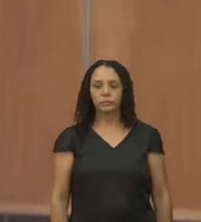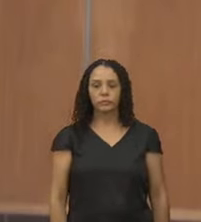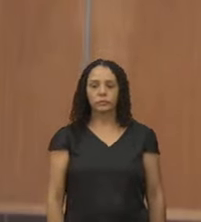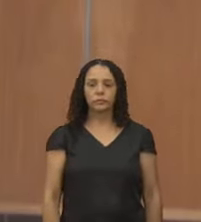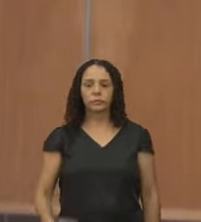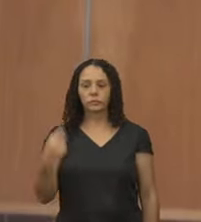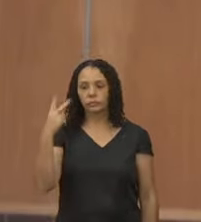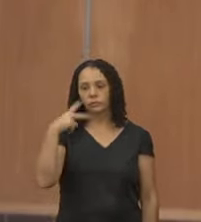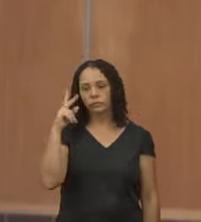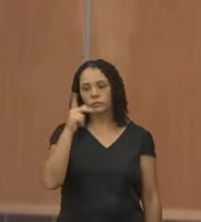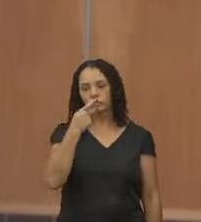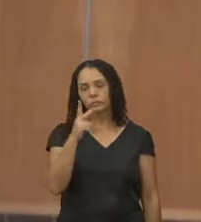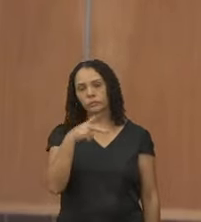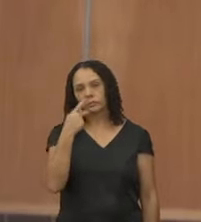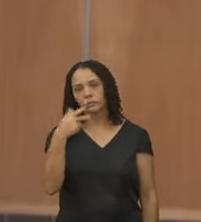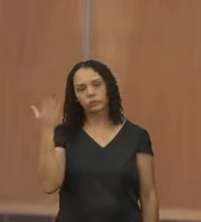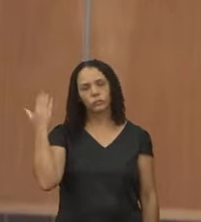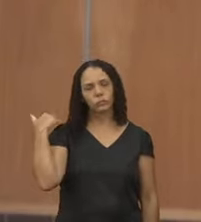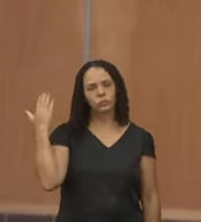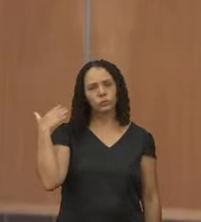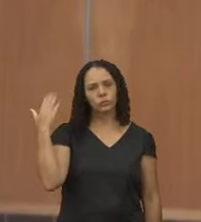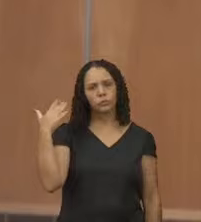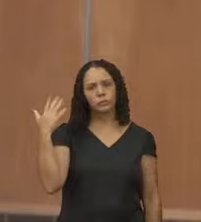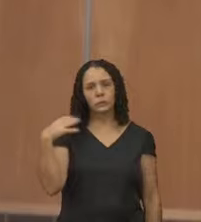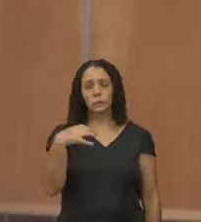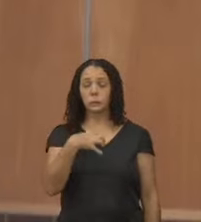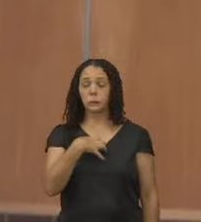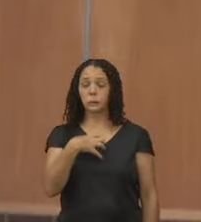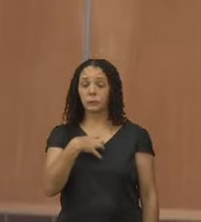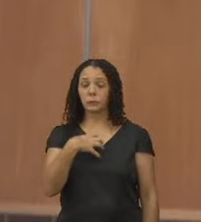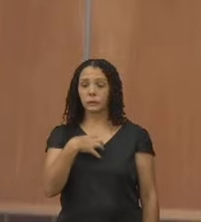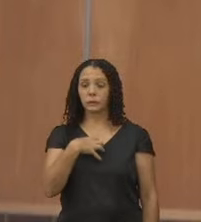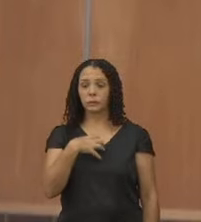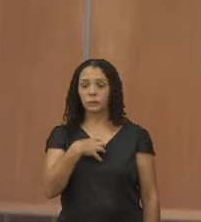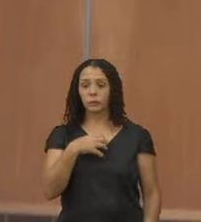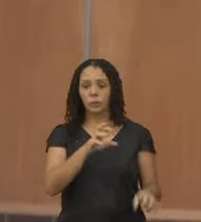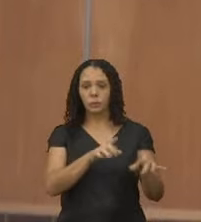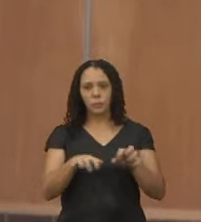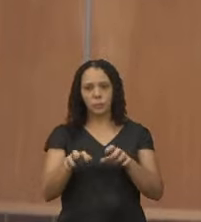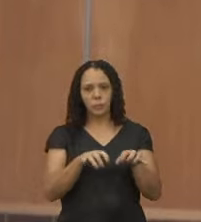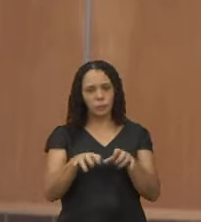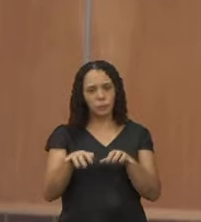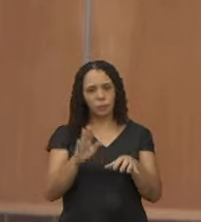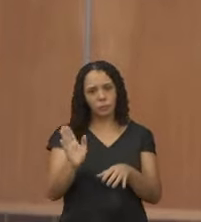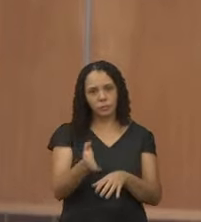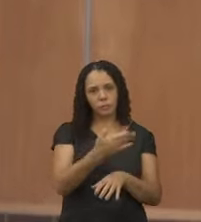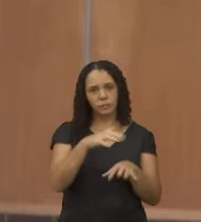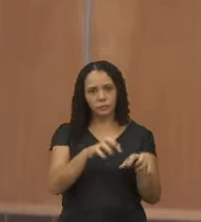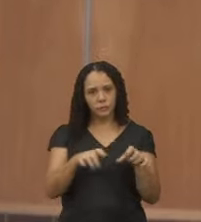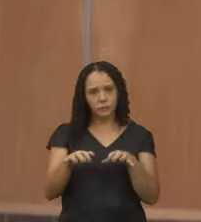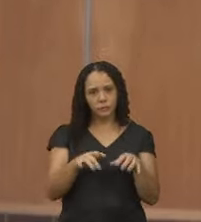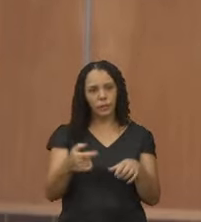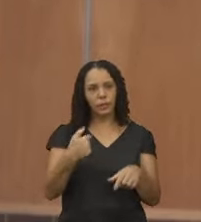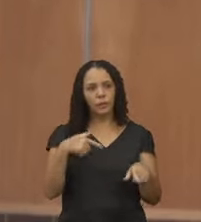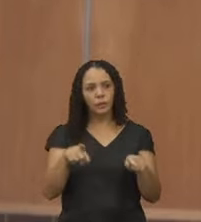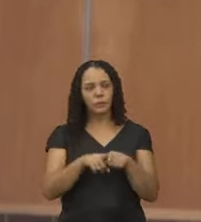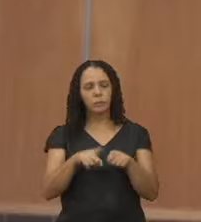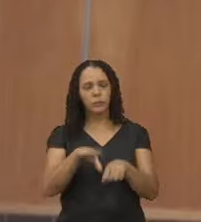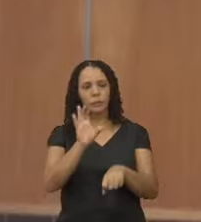O vereador Hernani falou sobre o passado aí, acabou me comovendo a respeito das máquinas Olivetti. Também fiz curso de datilografia. Eu queria